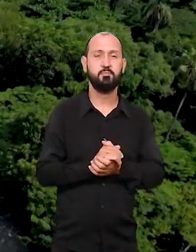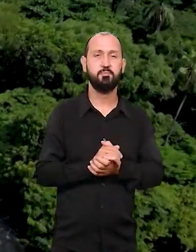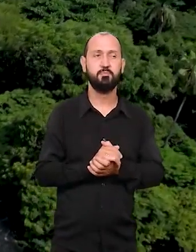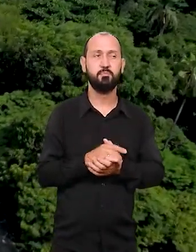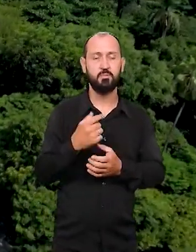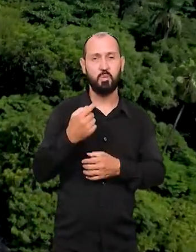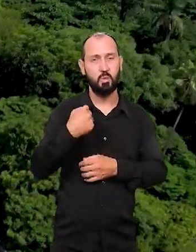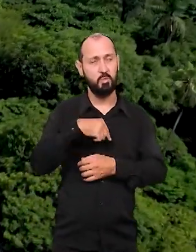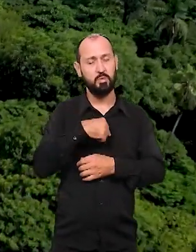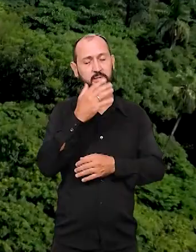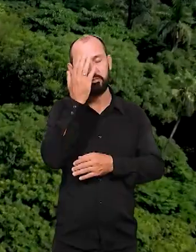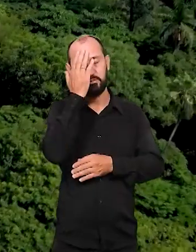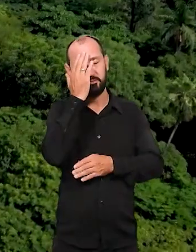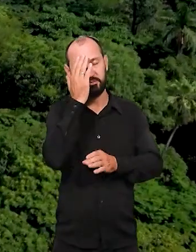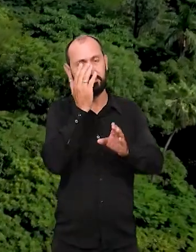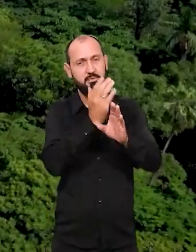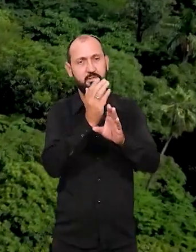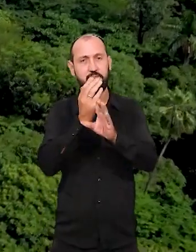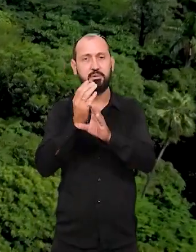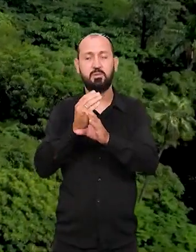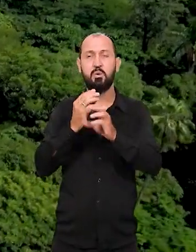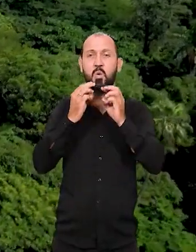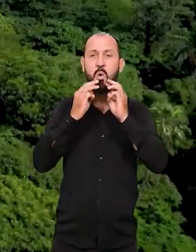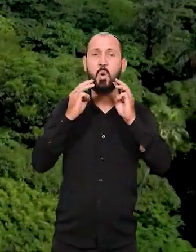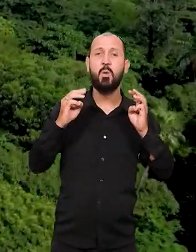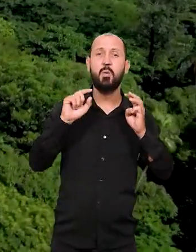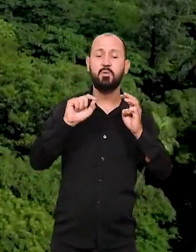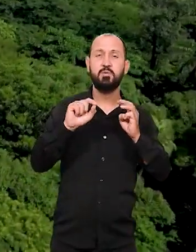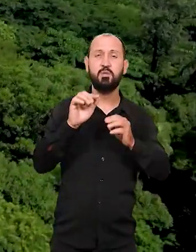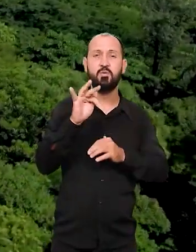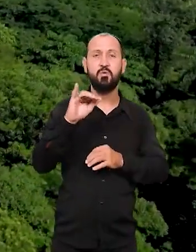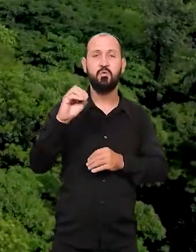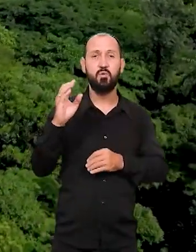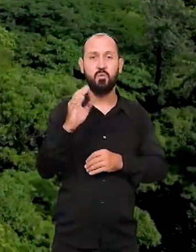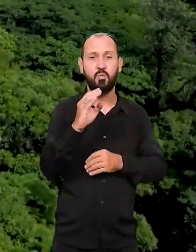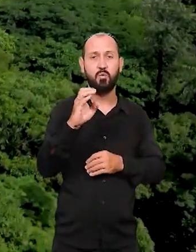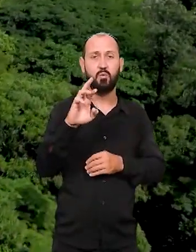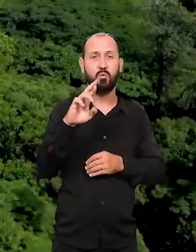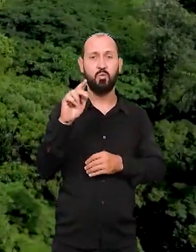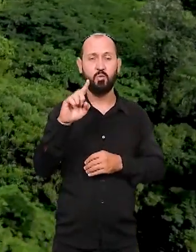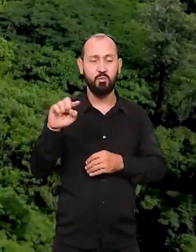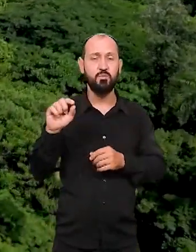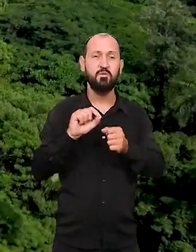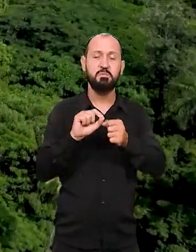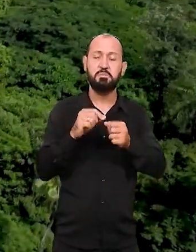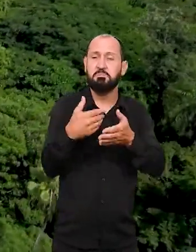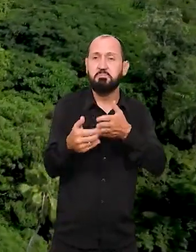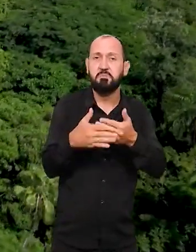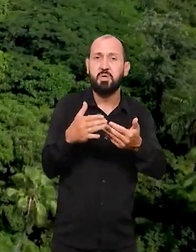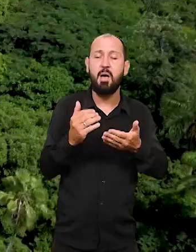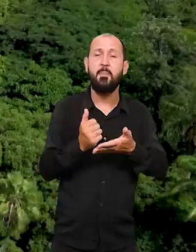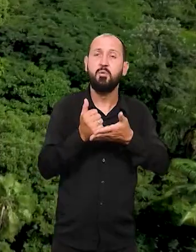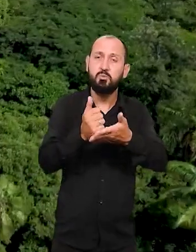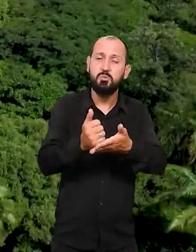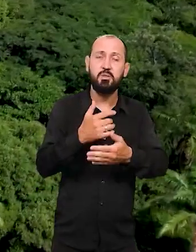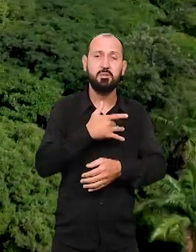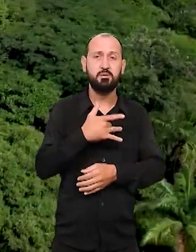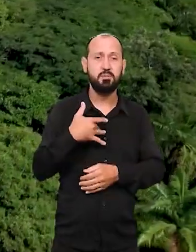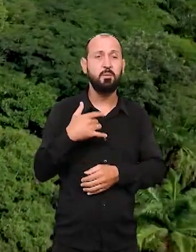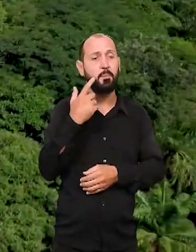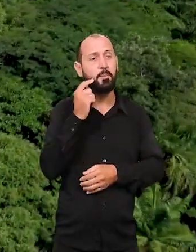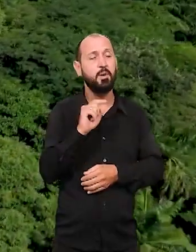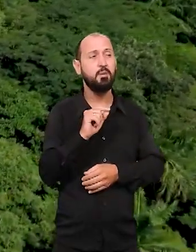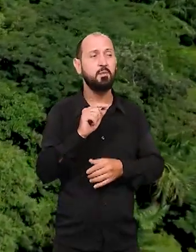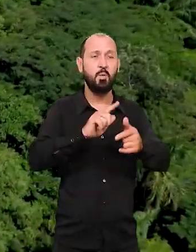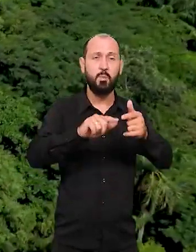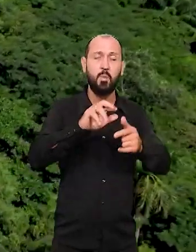foram os primeiros casos, nós, cientes da missão maior da Fiocruz, que era fazer qualquer coisa